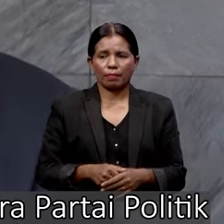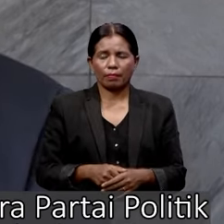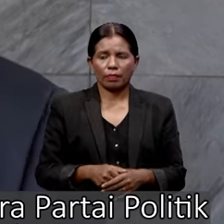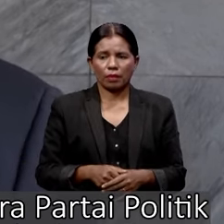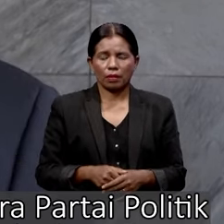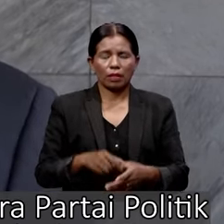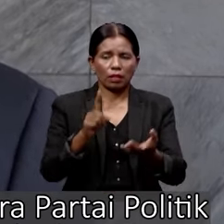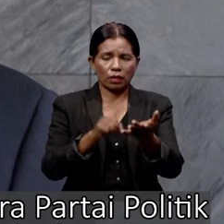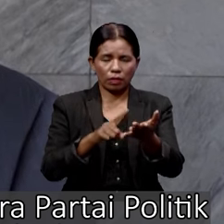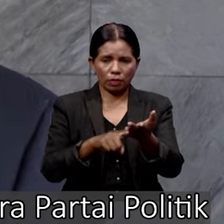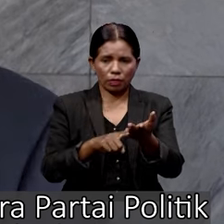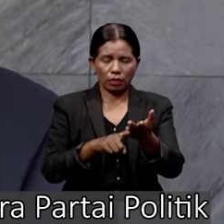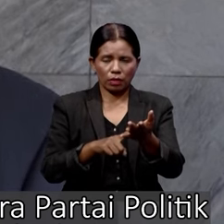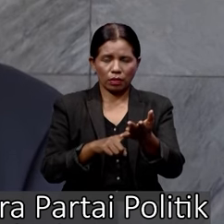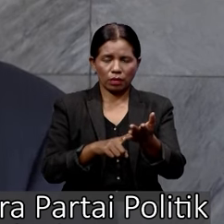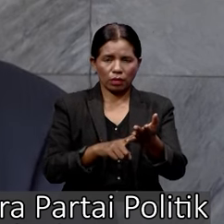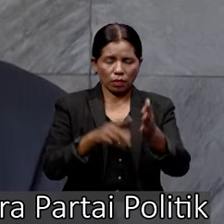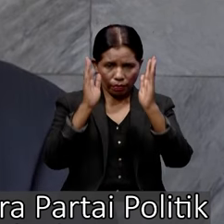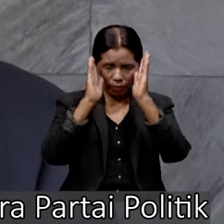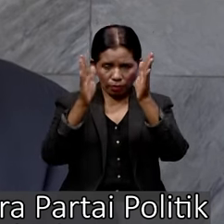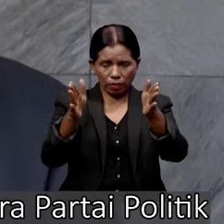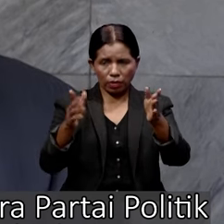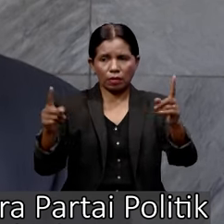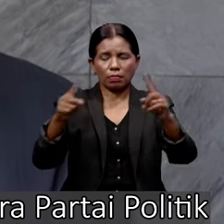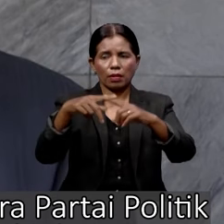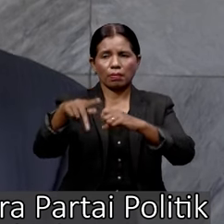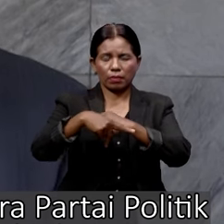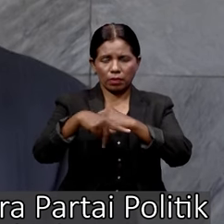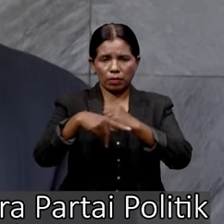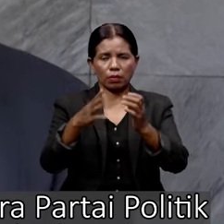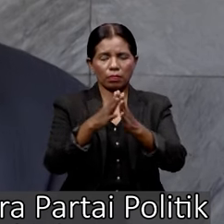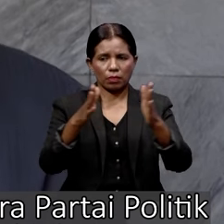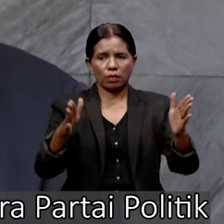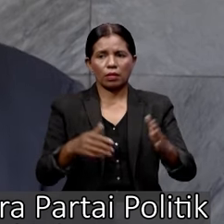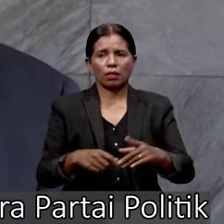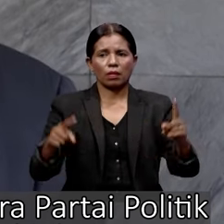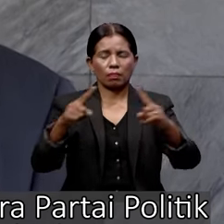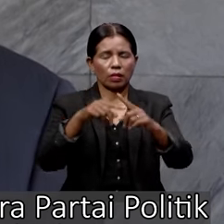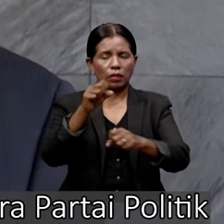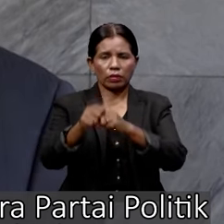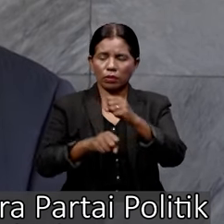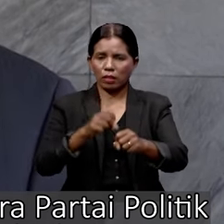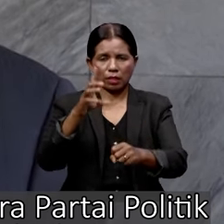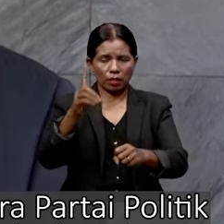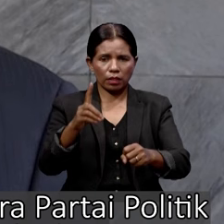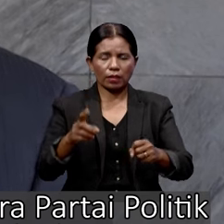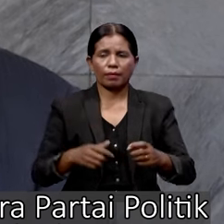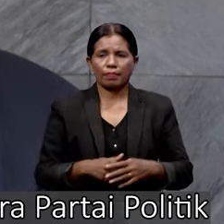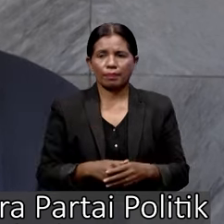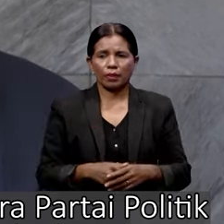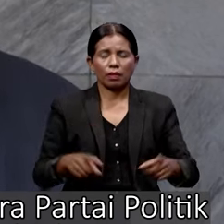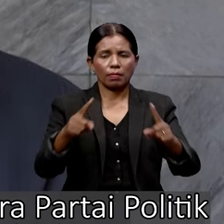nenhum discurso orienta ali o partidos, ba sociedade,